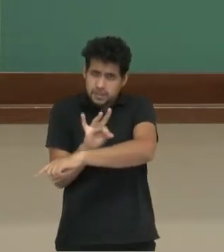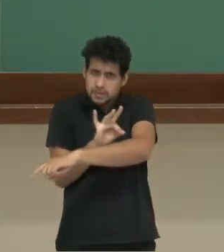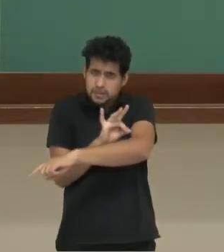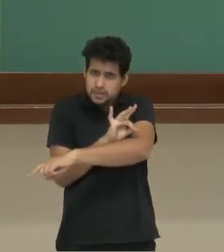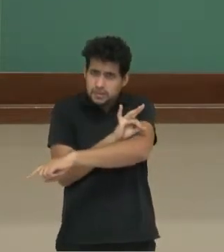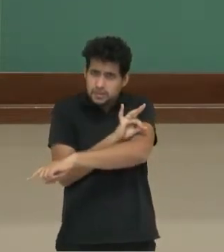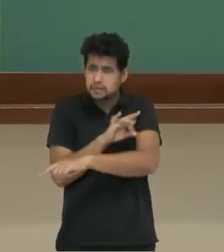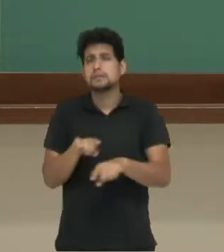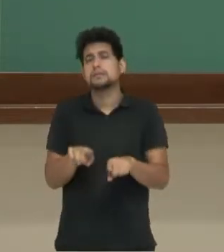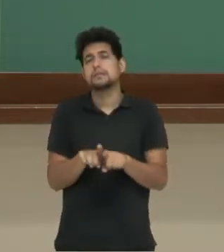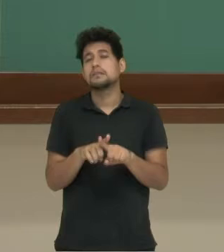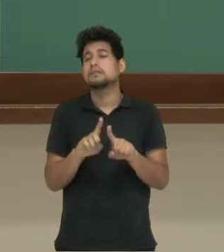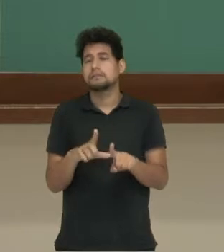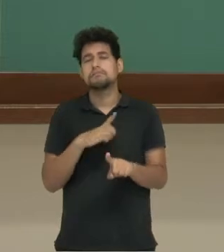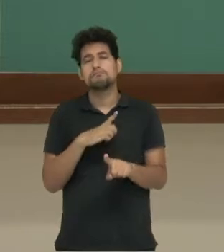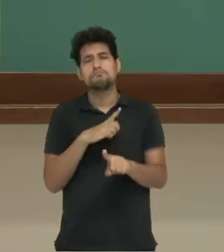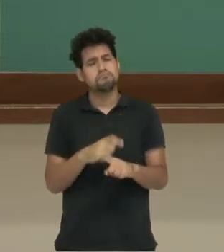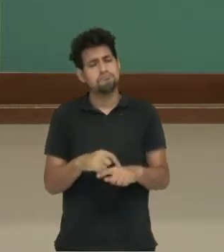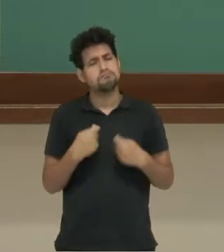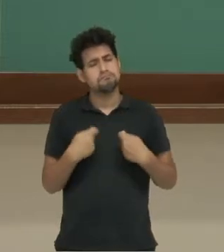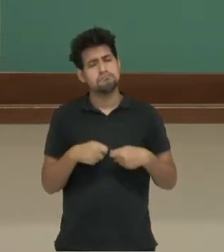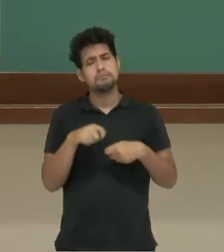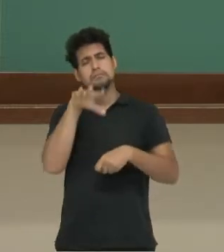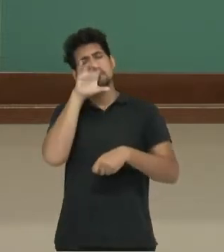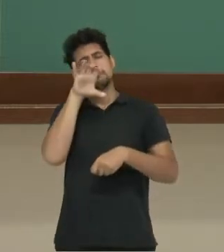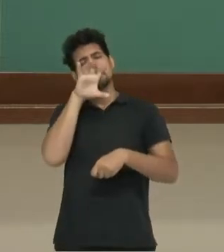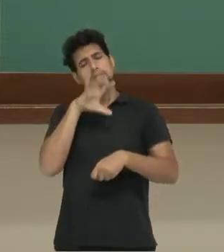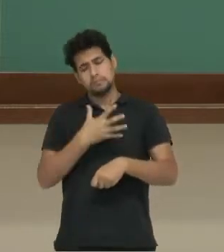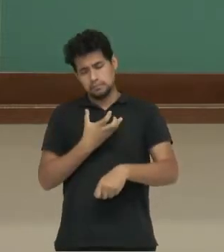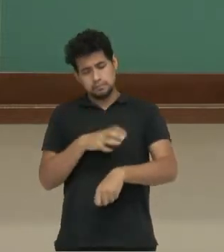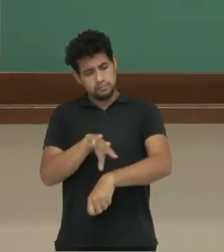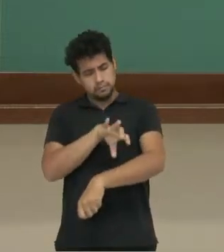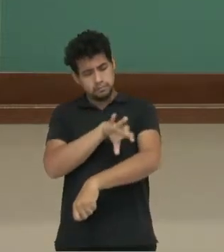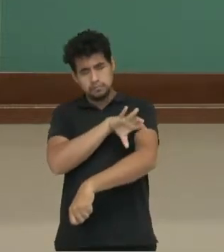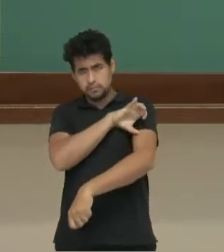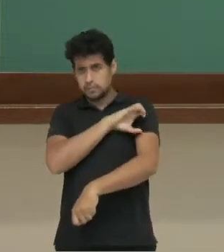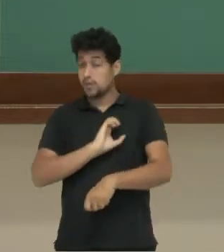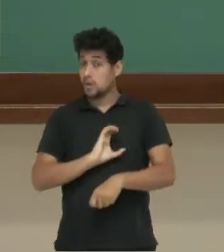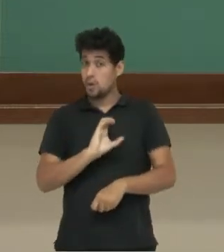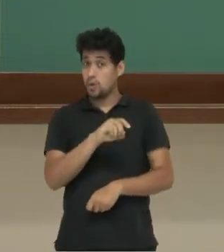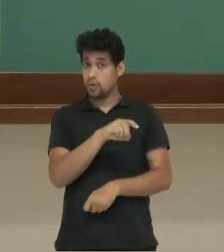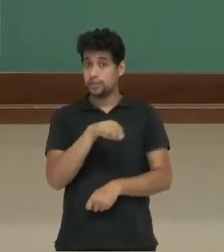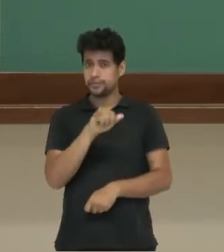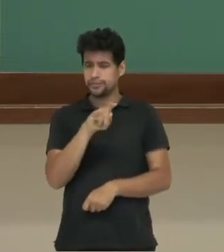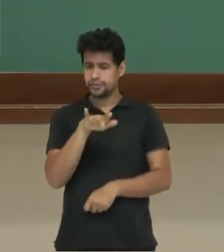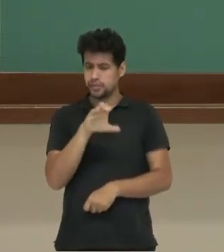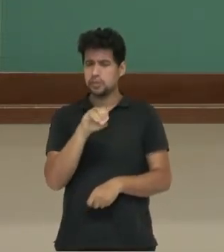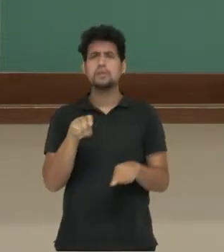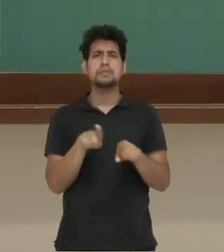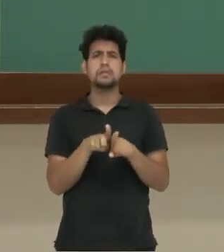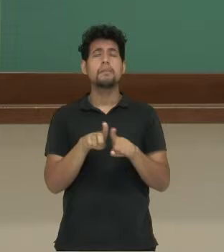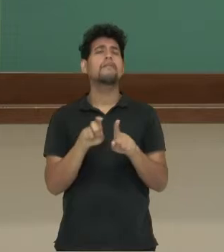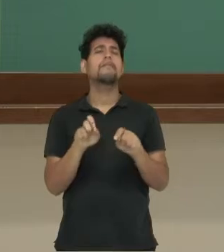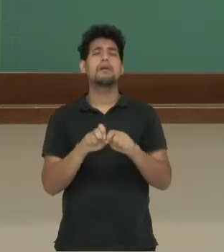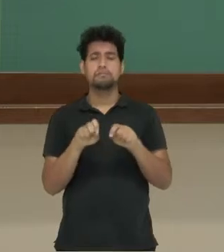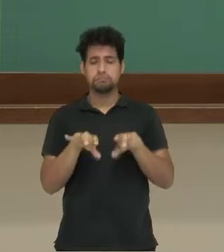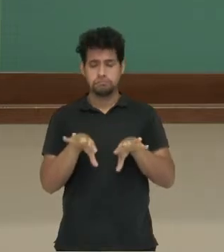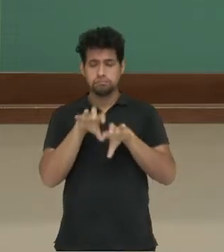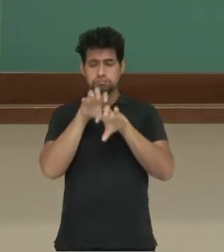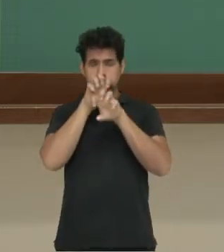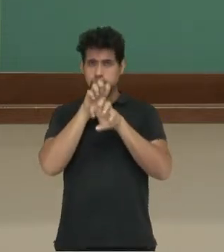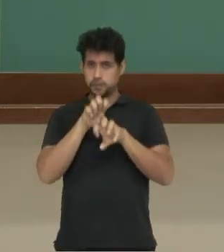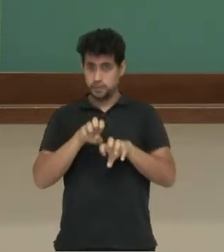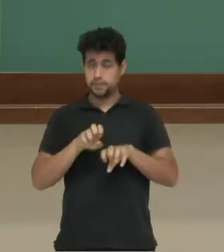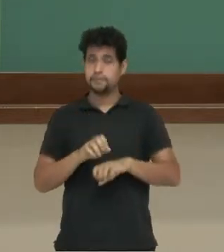ser vascularizada e ter essa capacidade de respirar, né, de absorver o oxigênio, também vai absorver os poluentes.